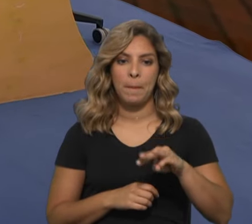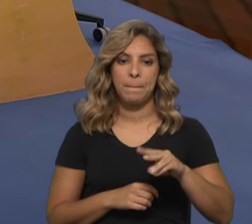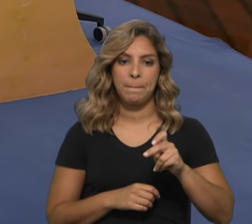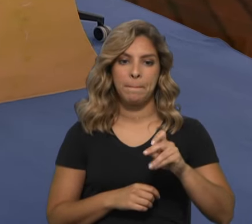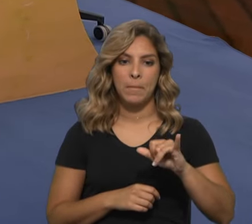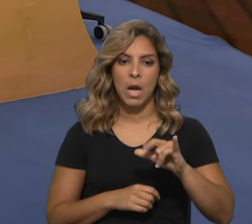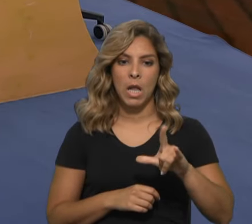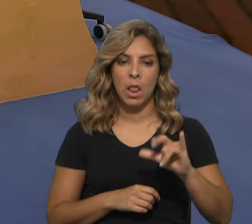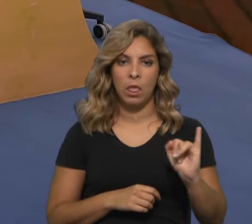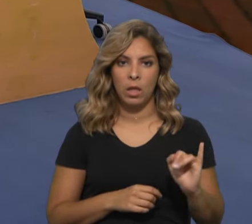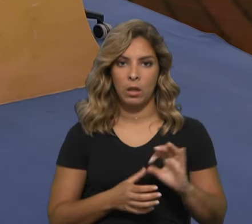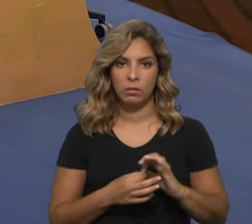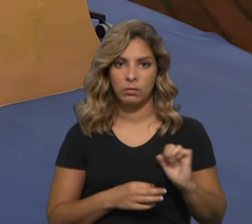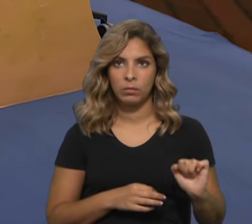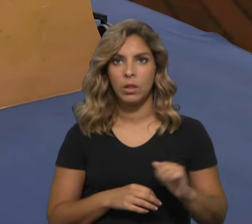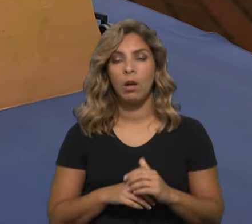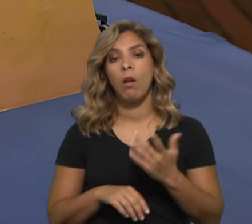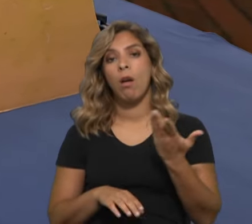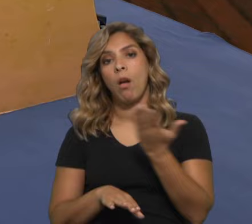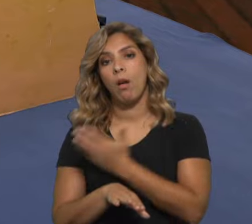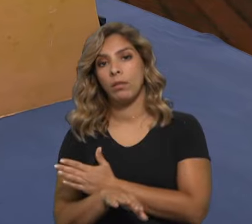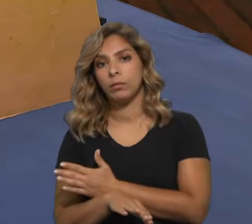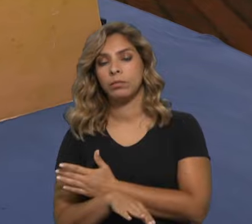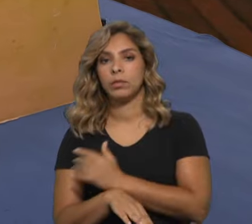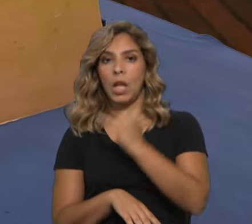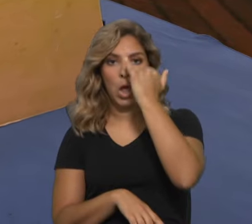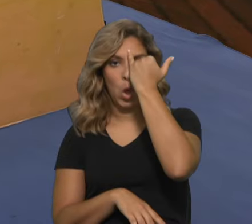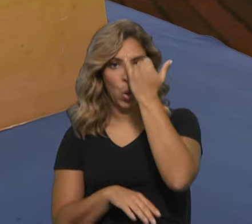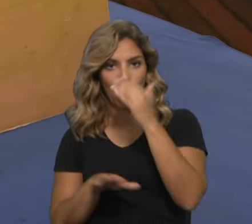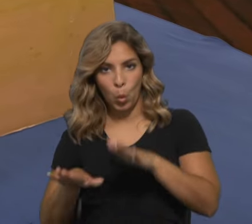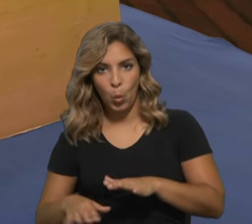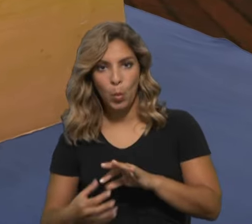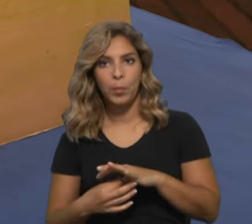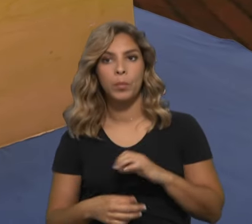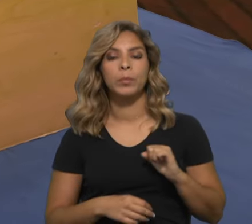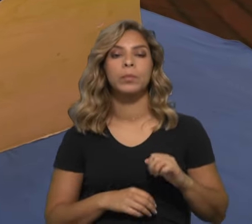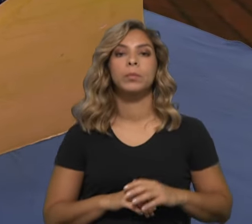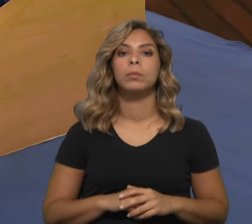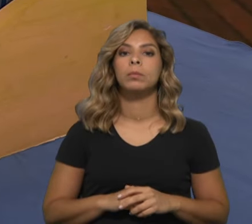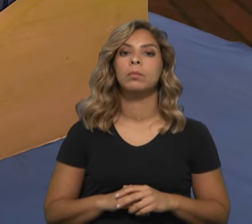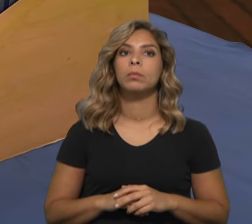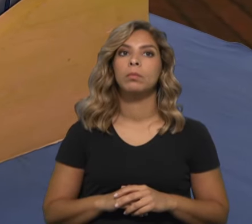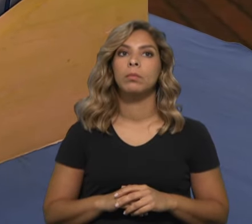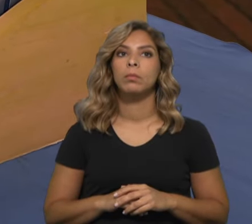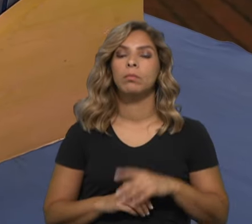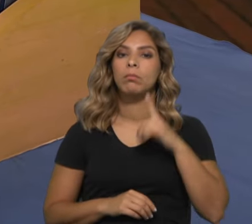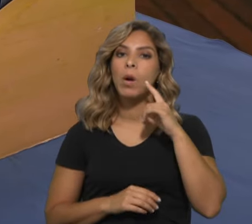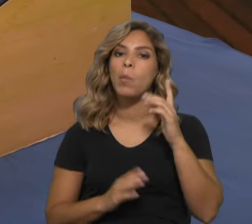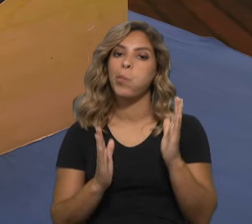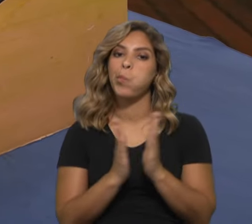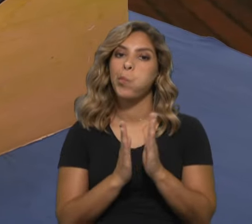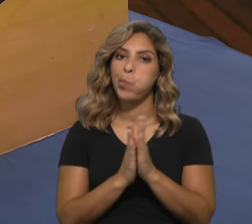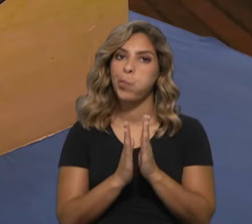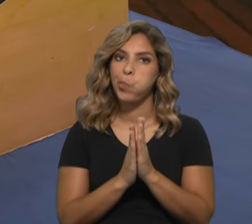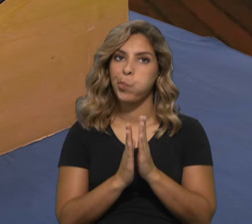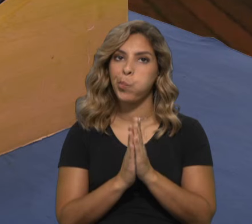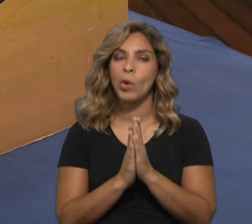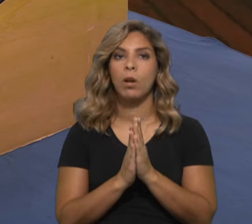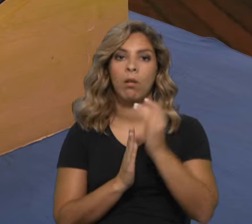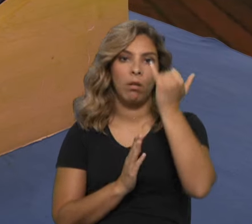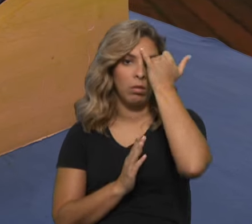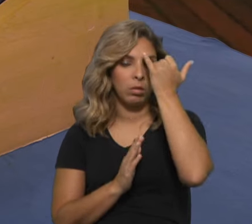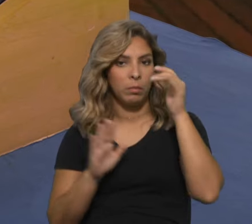última foi no templo hindu, já estivemos na Mesquita Central, já tivemos também